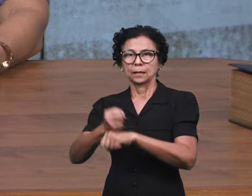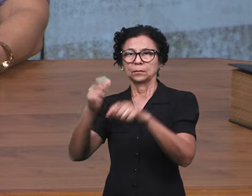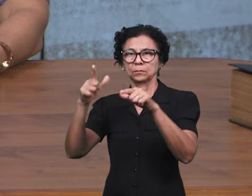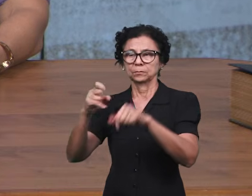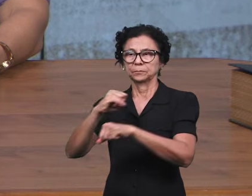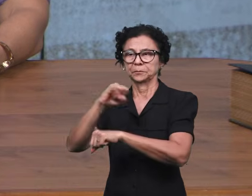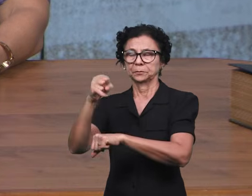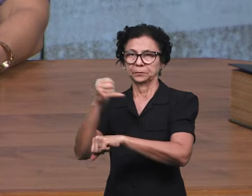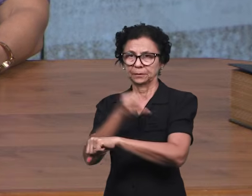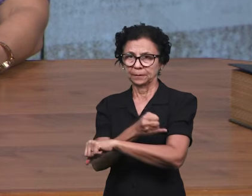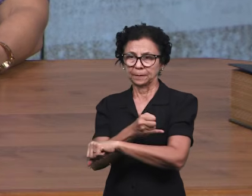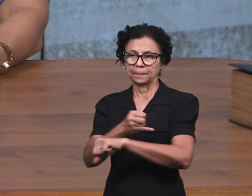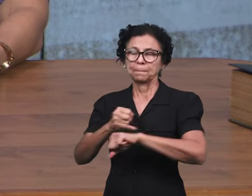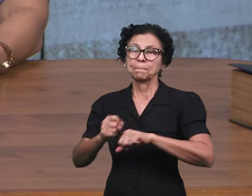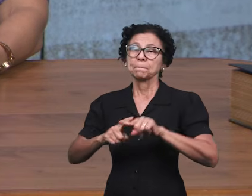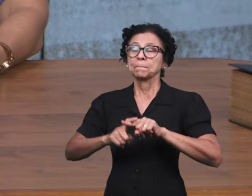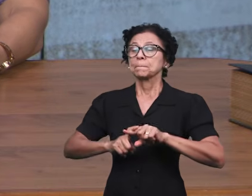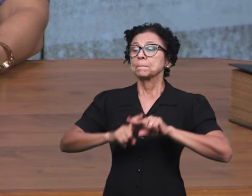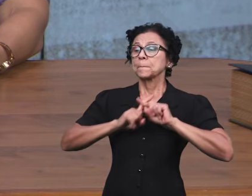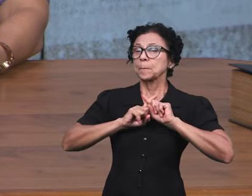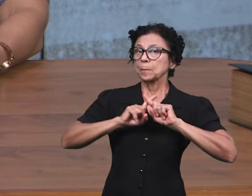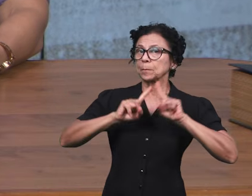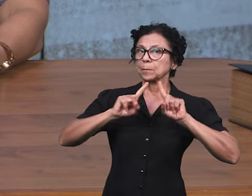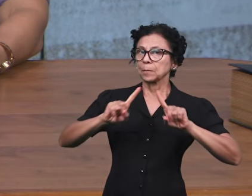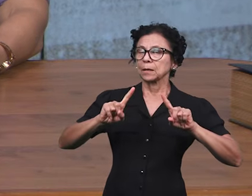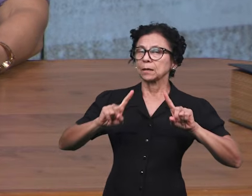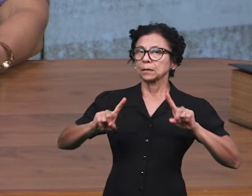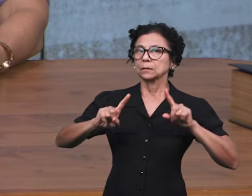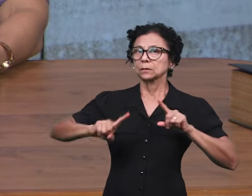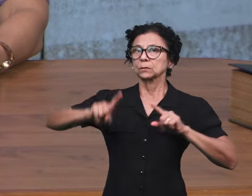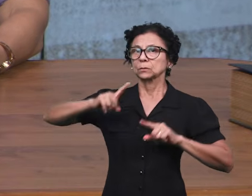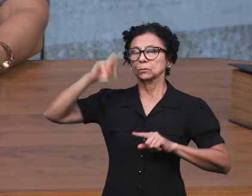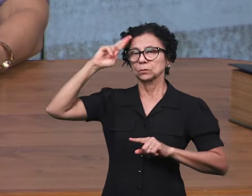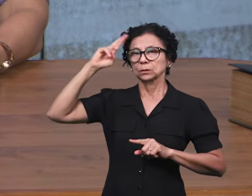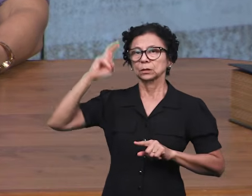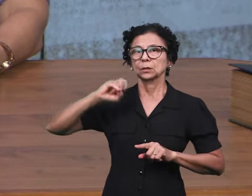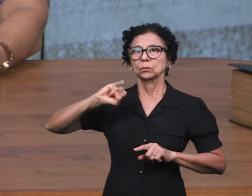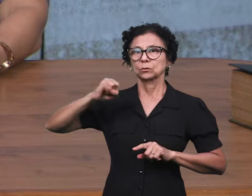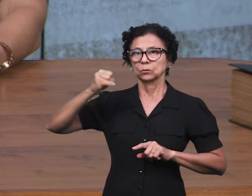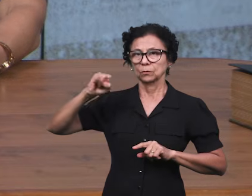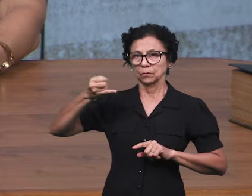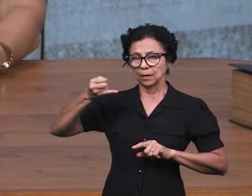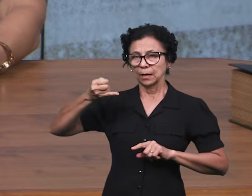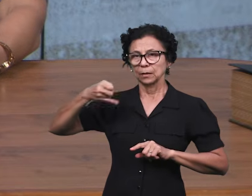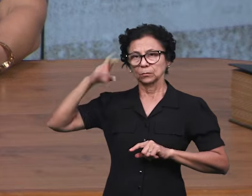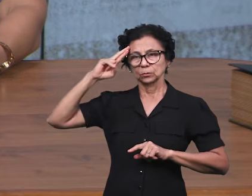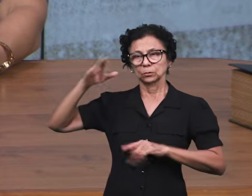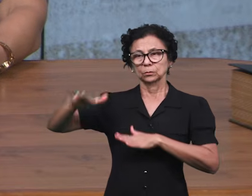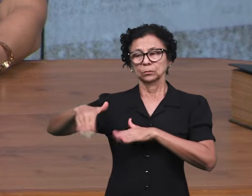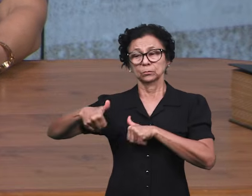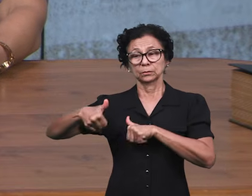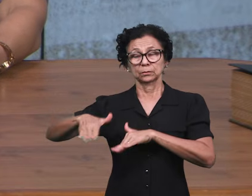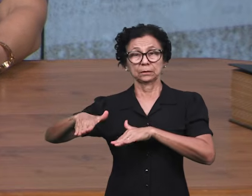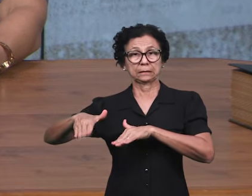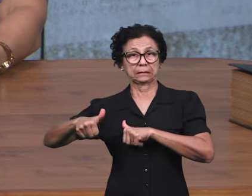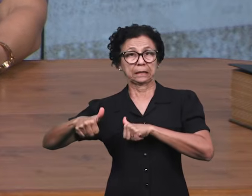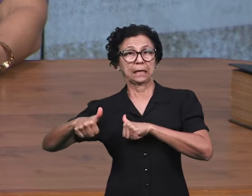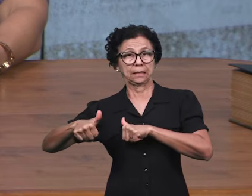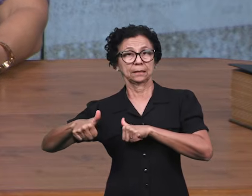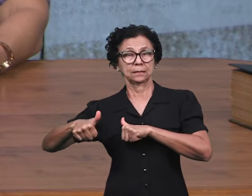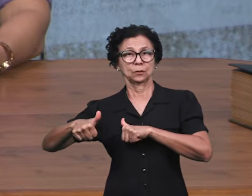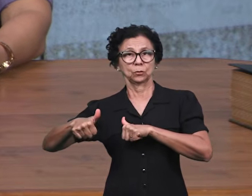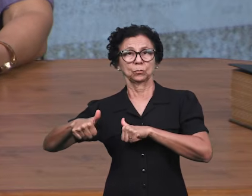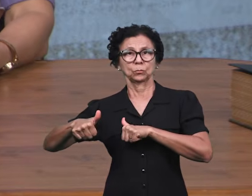Jerusalém. Mas eis que o Senhor Jeová dos exércitos